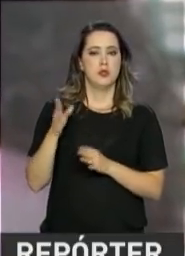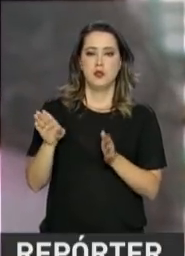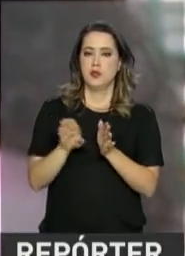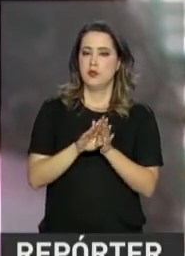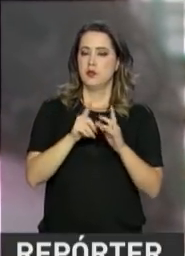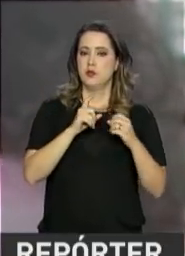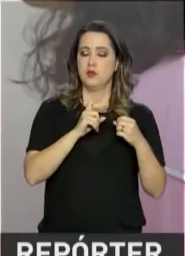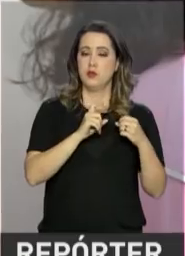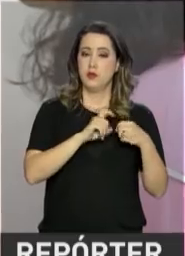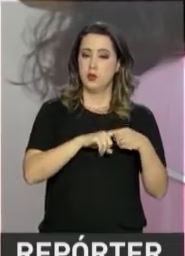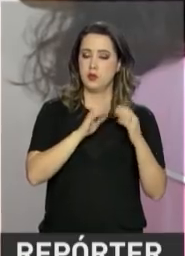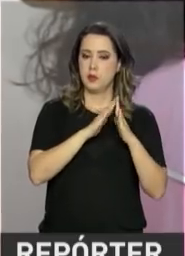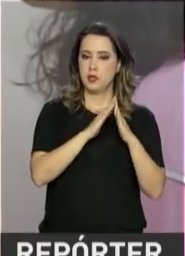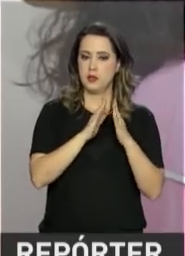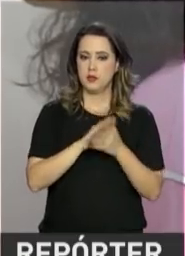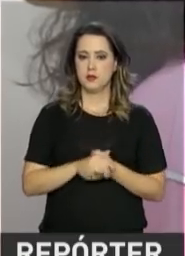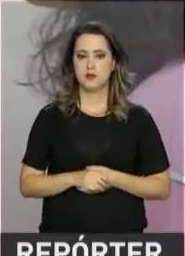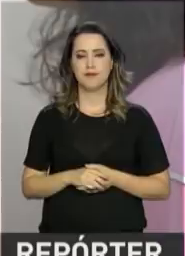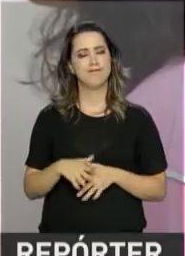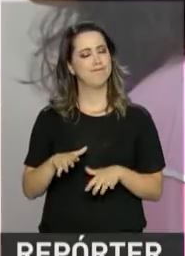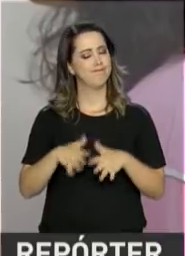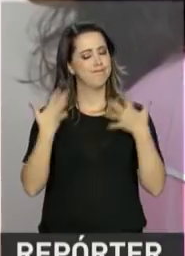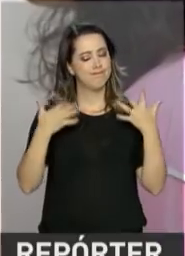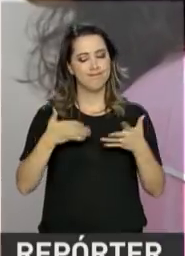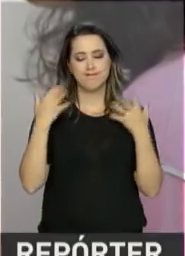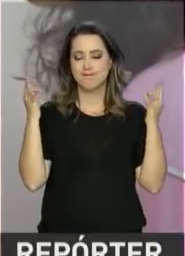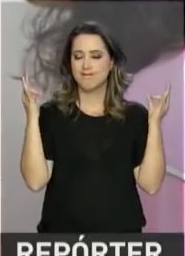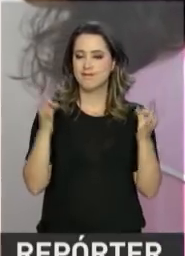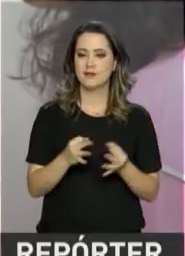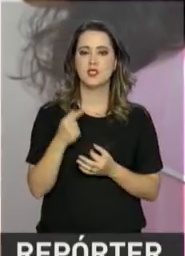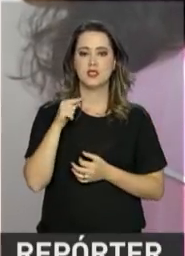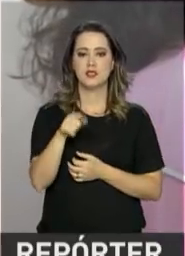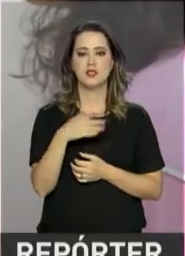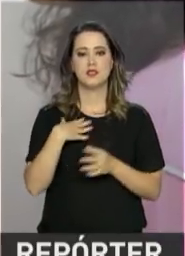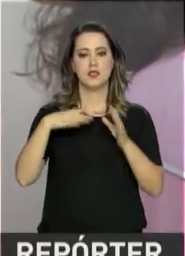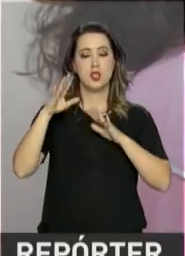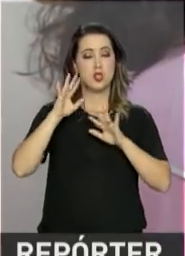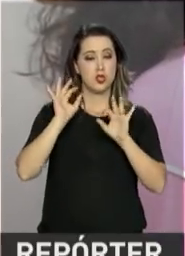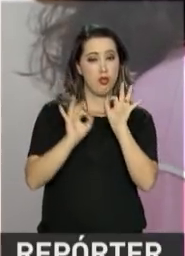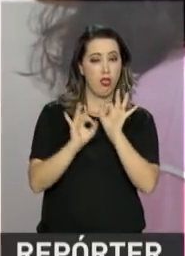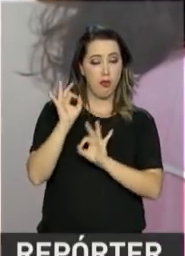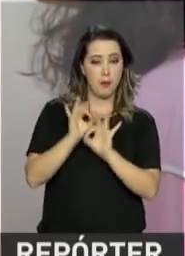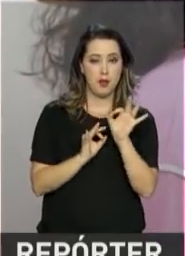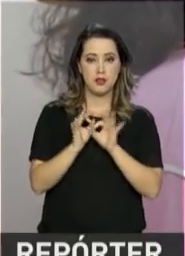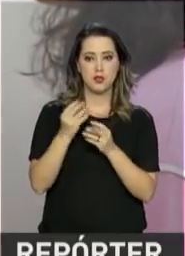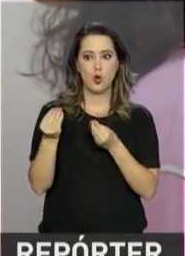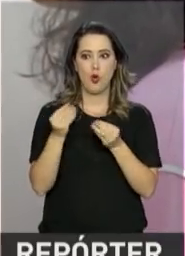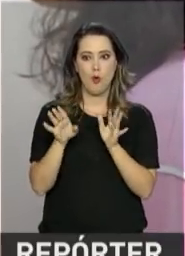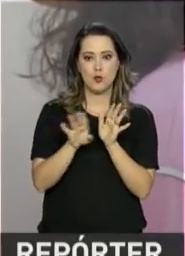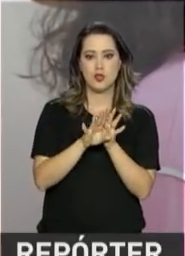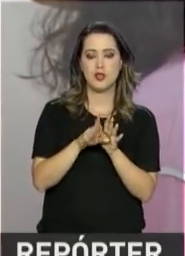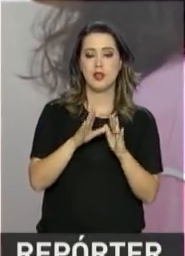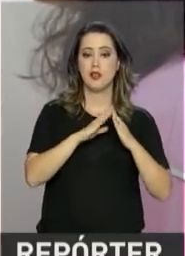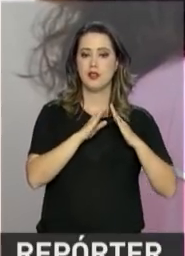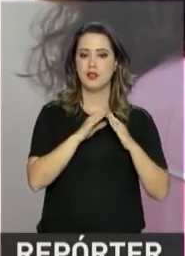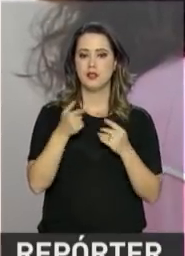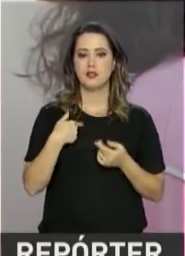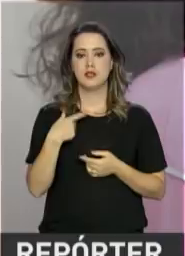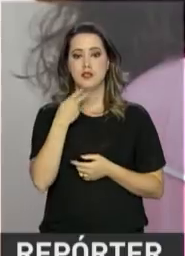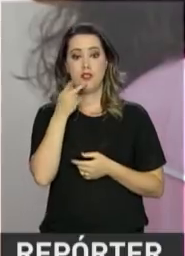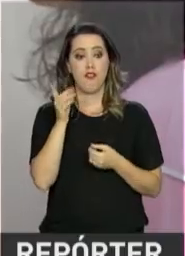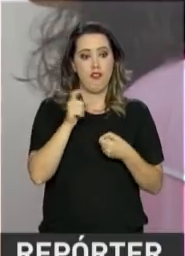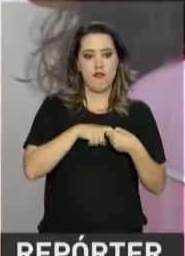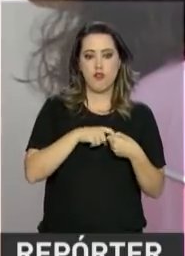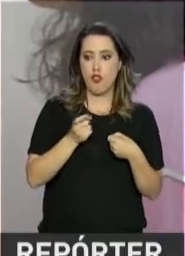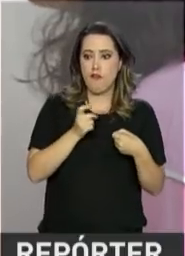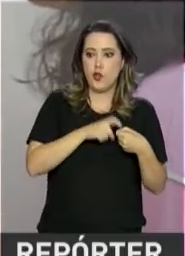sobrinha para casa. Nossa, vai ser uma alegria muito grande. A gente já está planejando como vai receber ela, né? A gente fica, nossa,